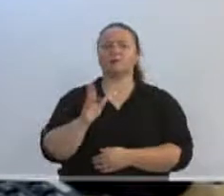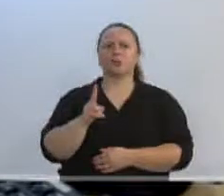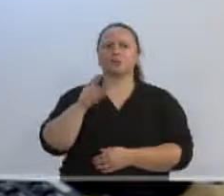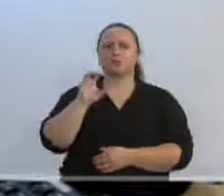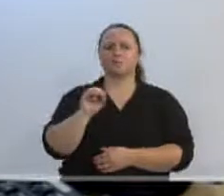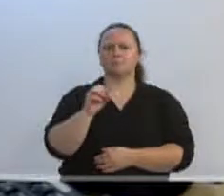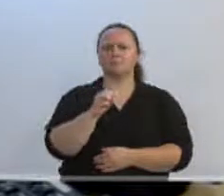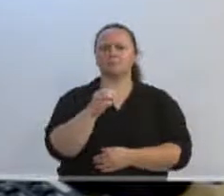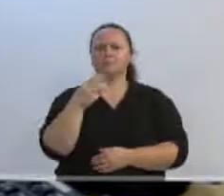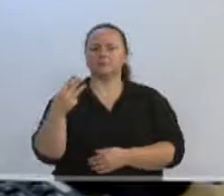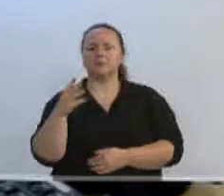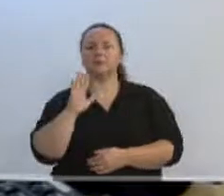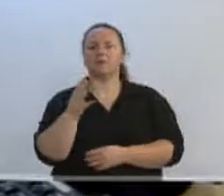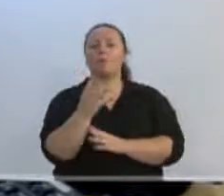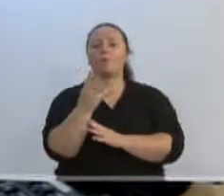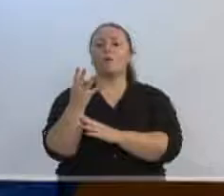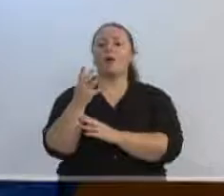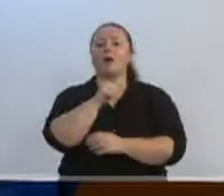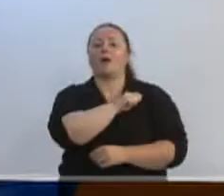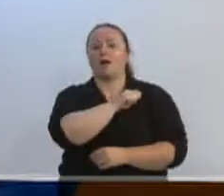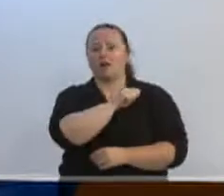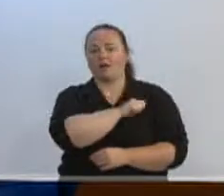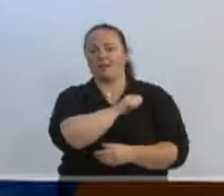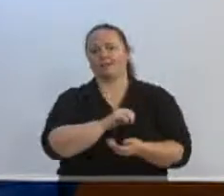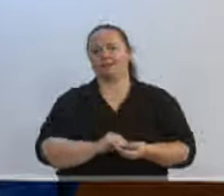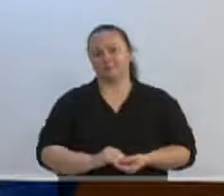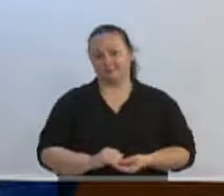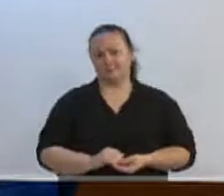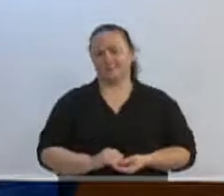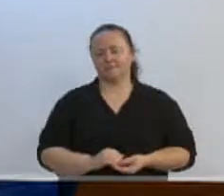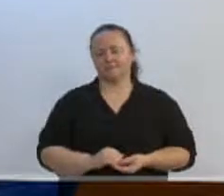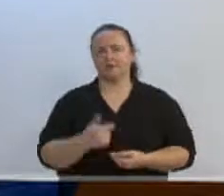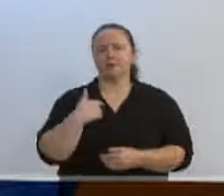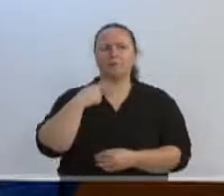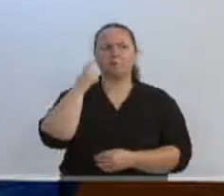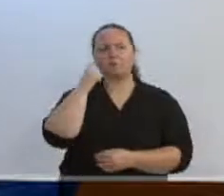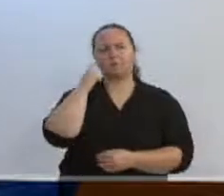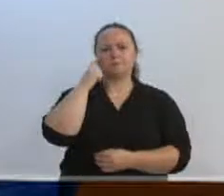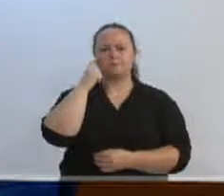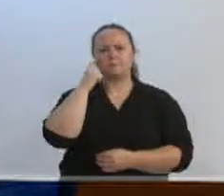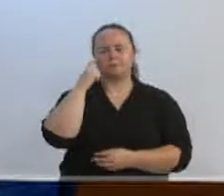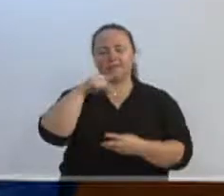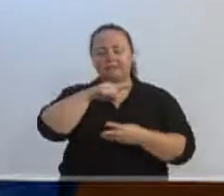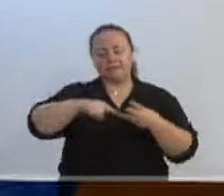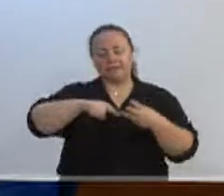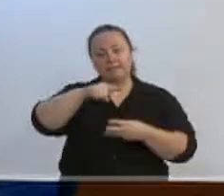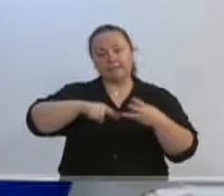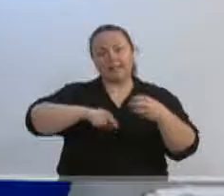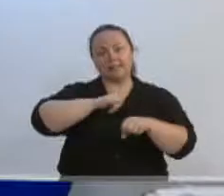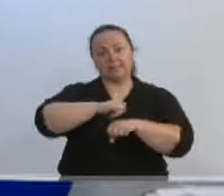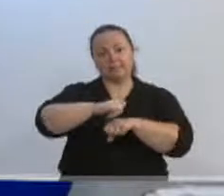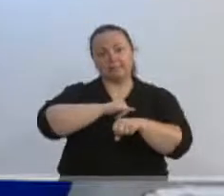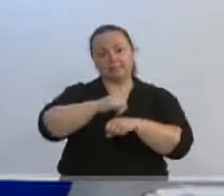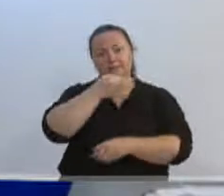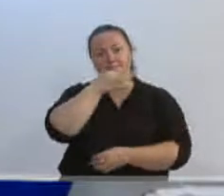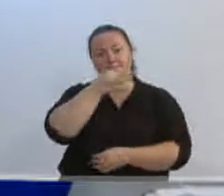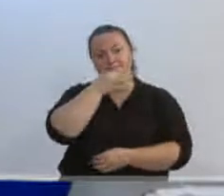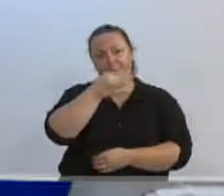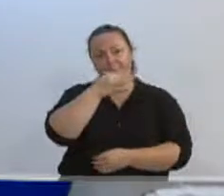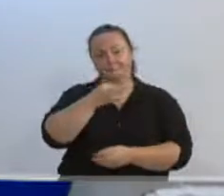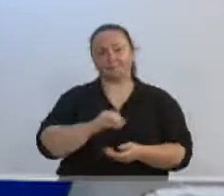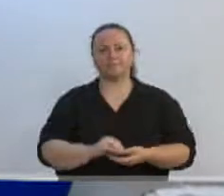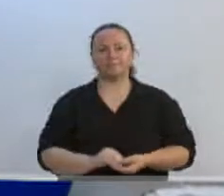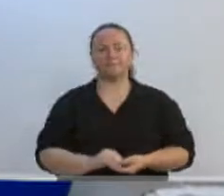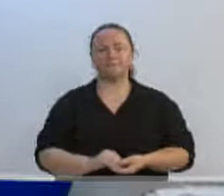apenas 4 alunos. Então eu já comecei com 3 alternativas. Quem sabe um turno